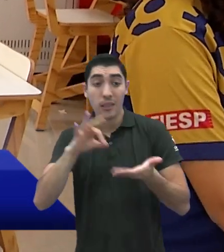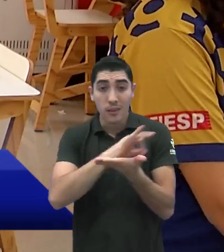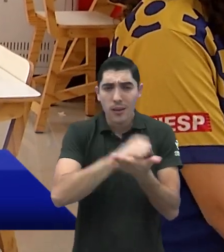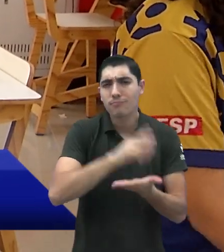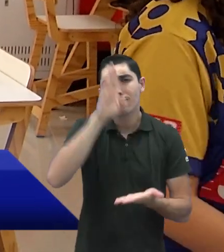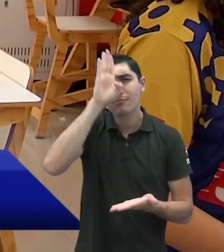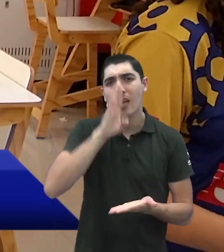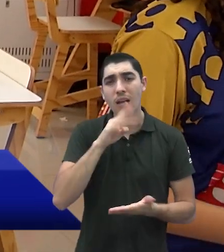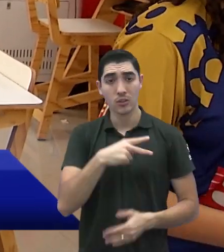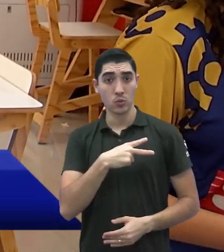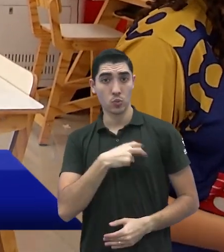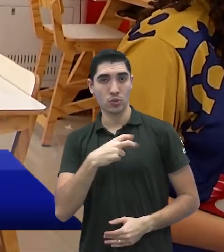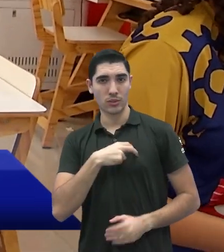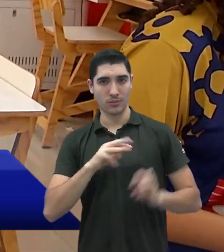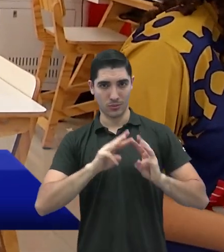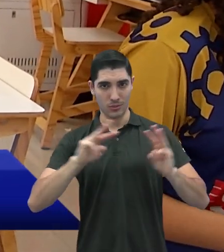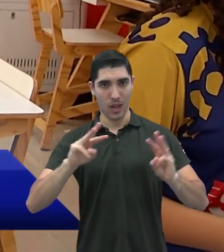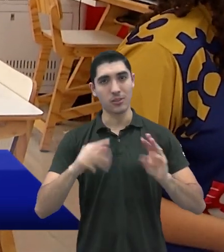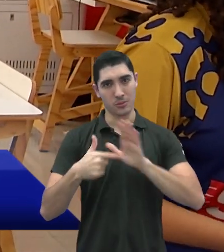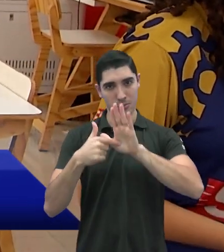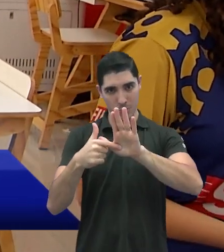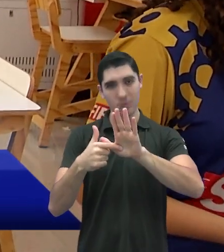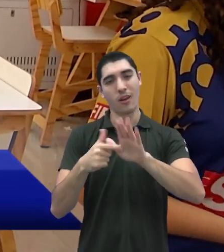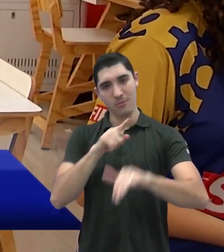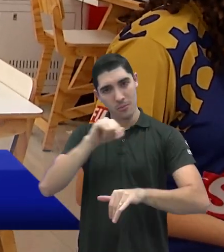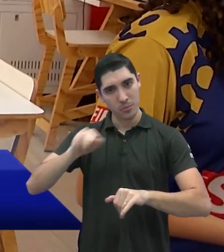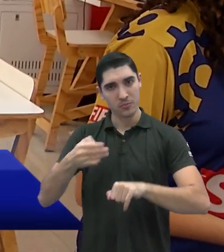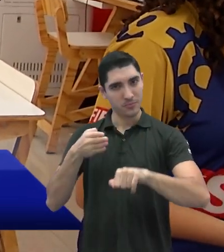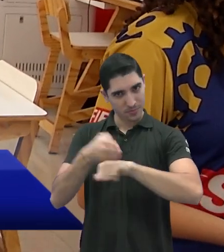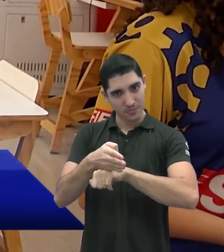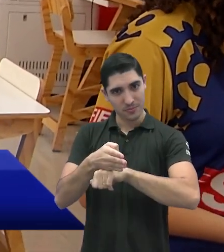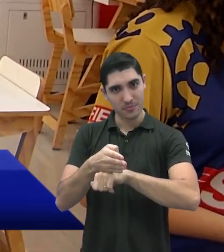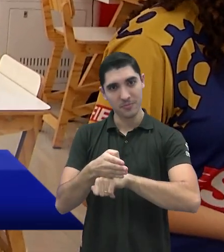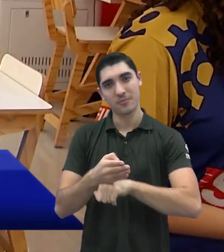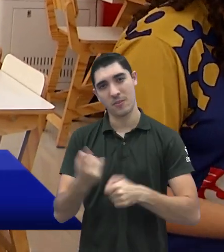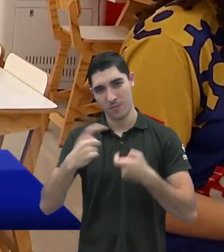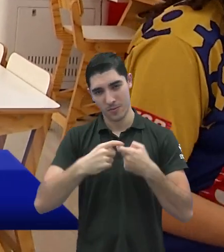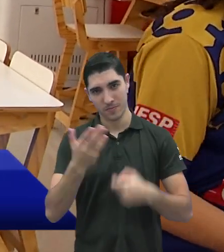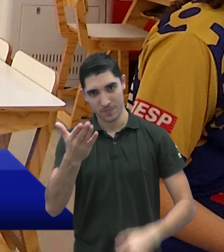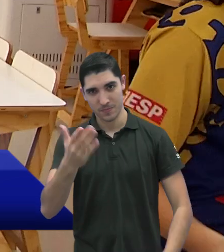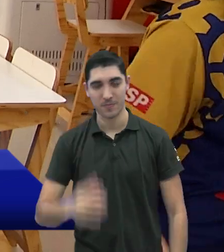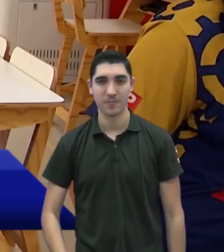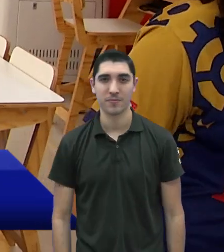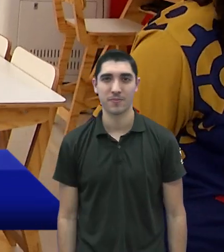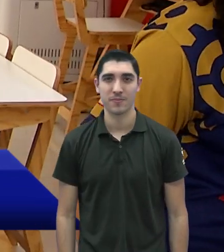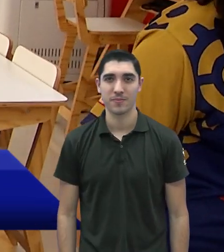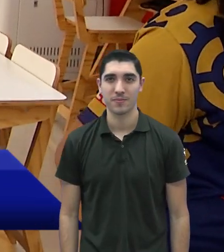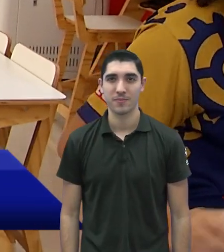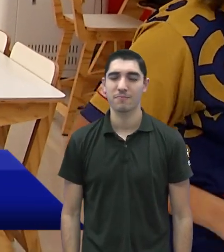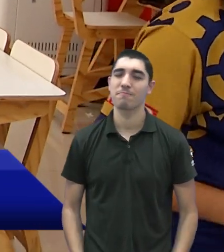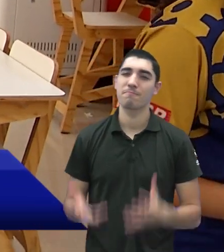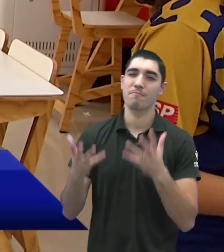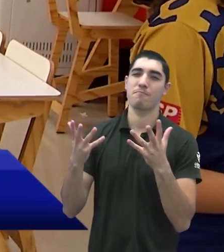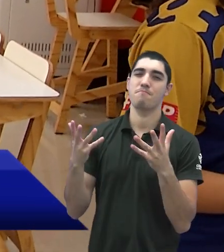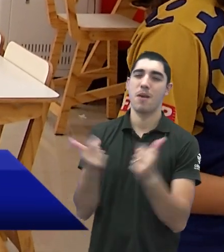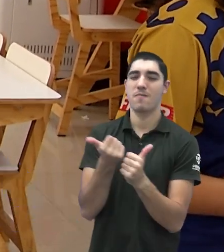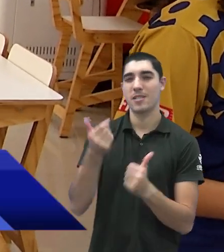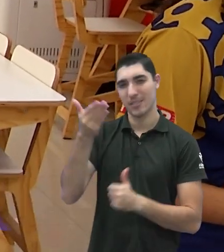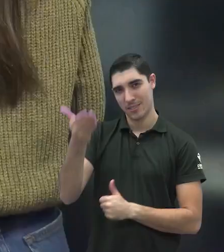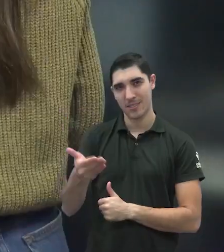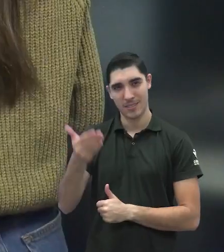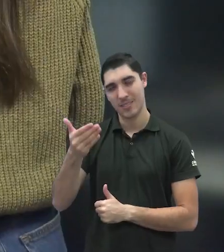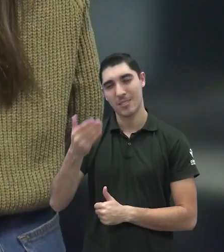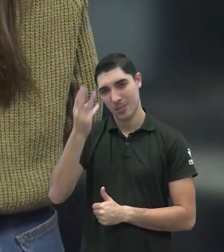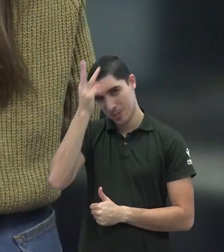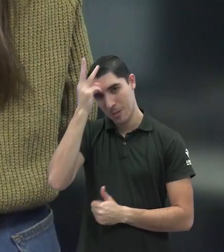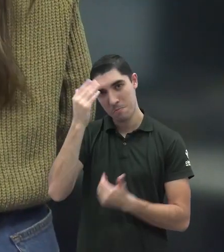4 de julho. Inscrições de graça pelo site do SESI, que é esse que está aparecendo aí na tela para o pessoal só acessar e fazer a inscrição. De volta com